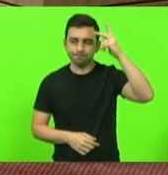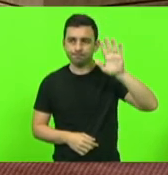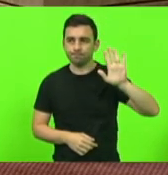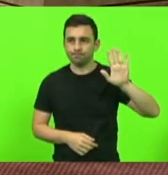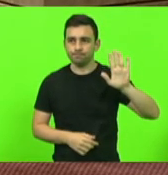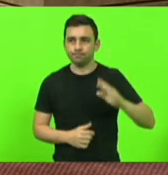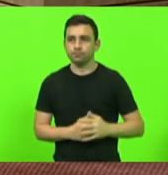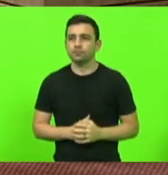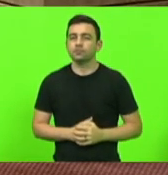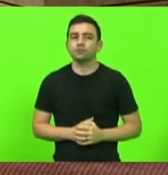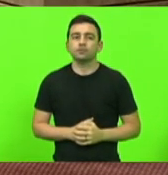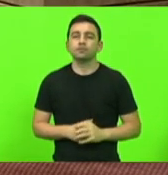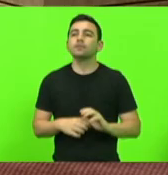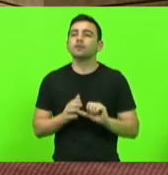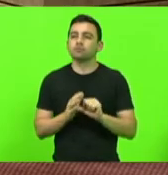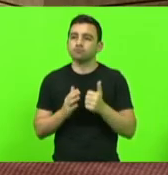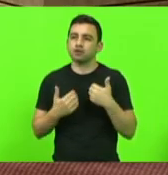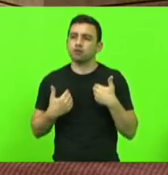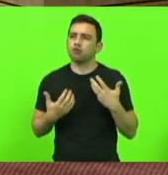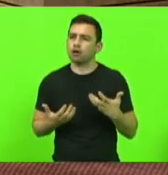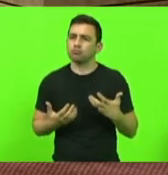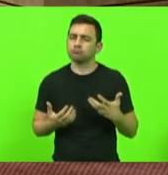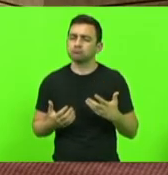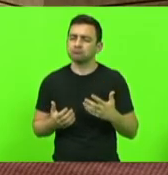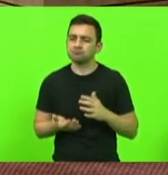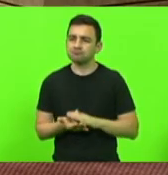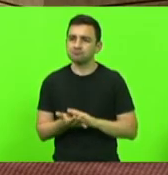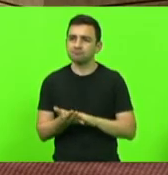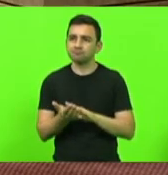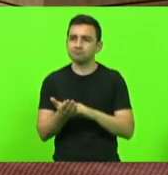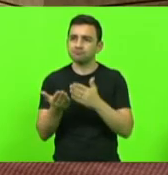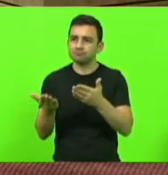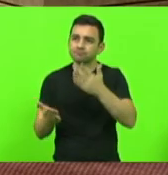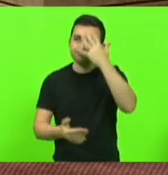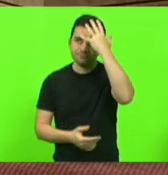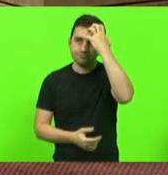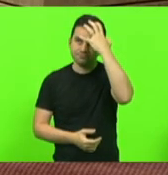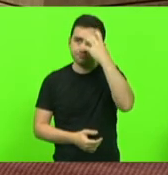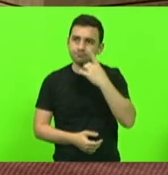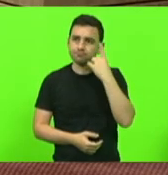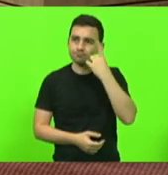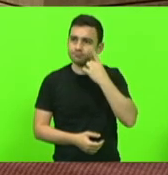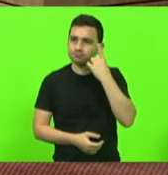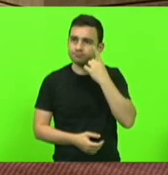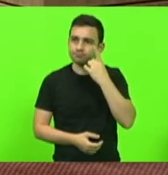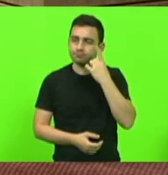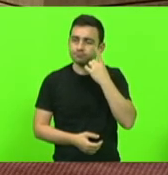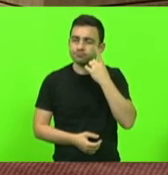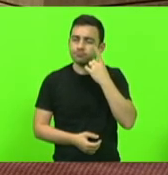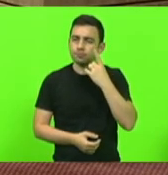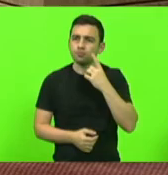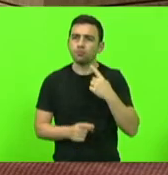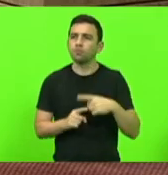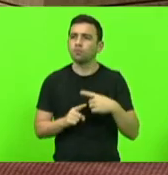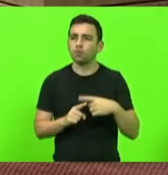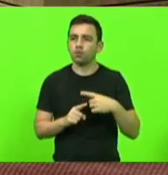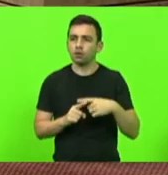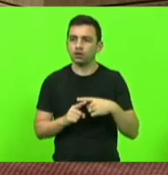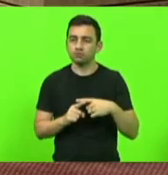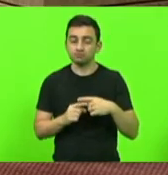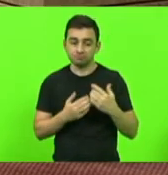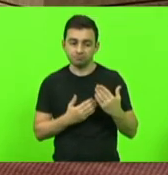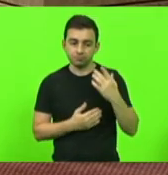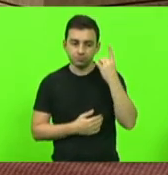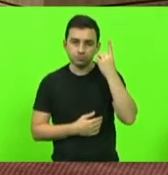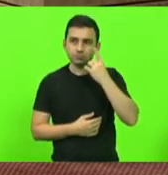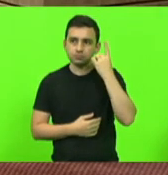primeiro lugar, enaltecer a iniciativa do deputado Ismael, porque à medida em que um parlamentar,